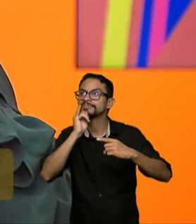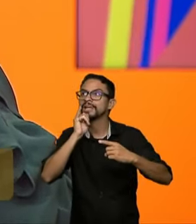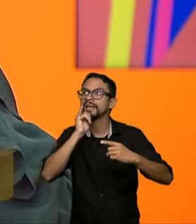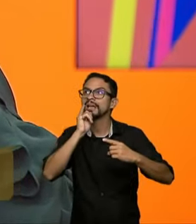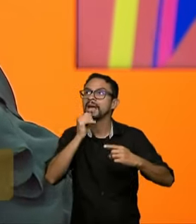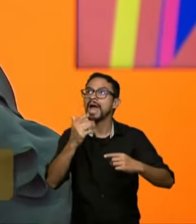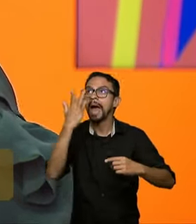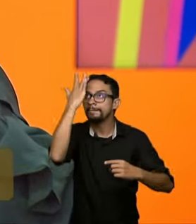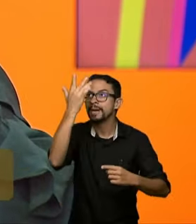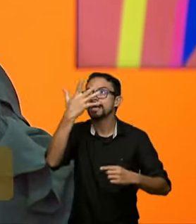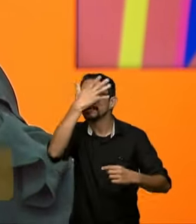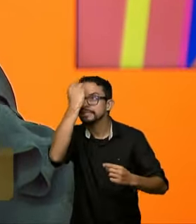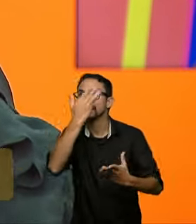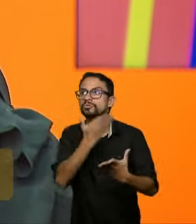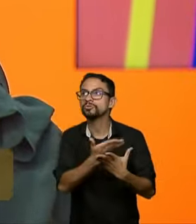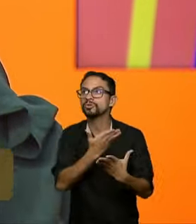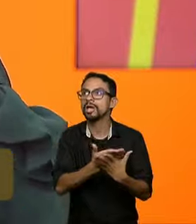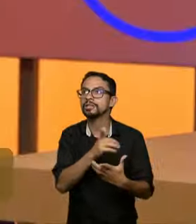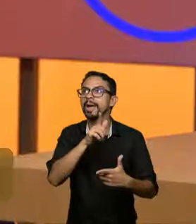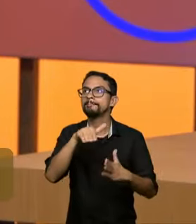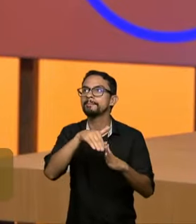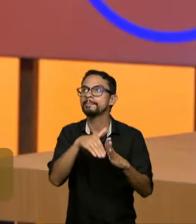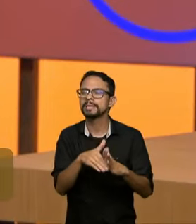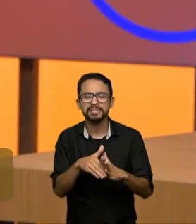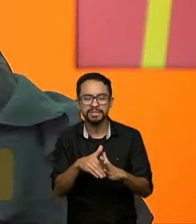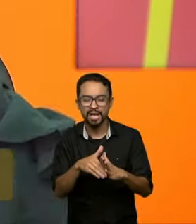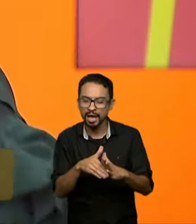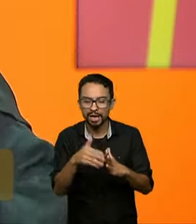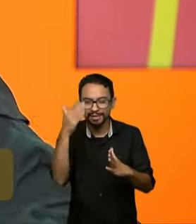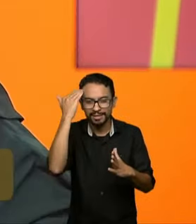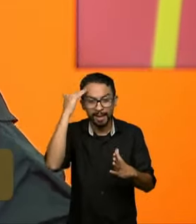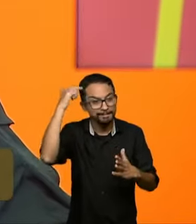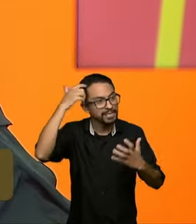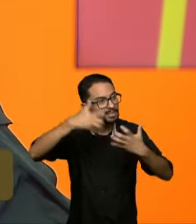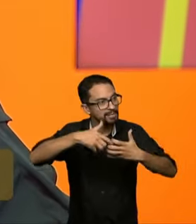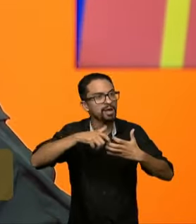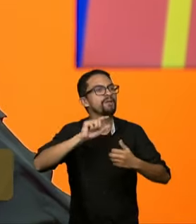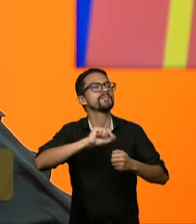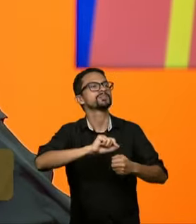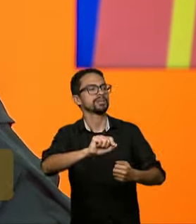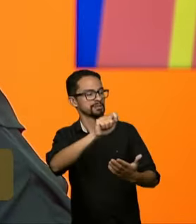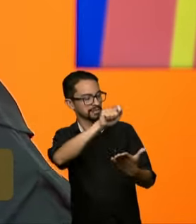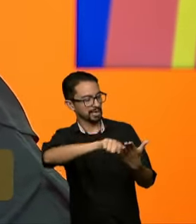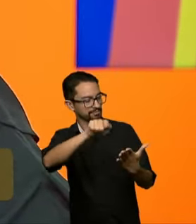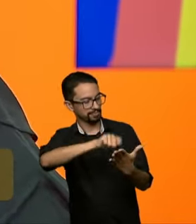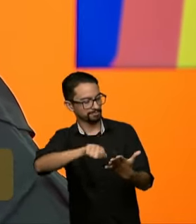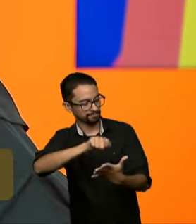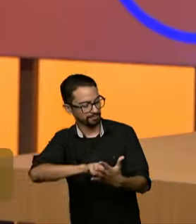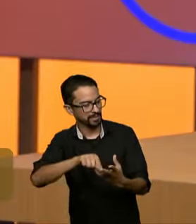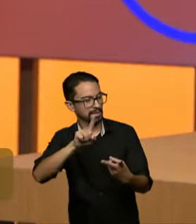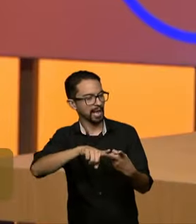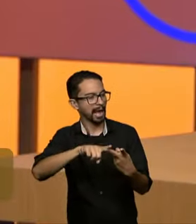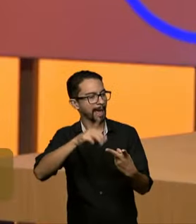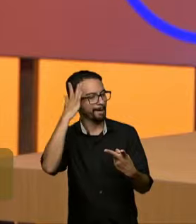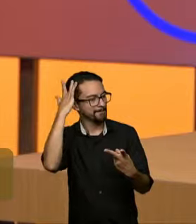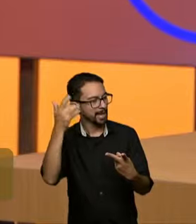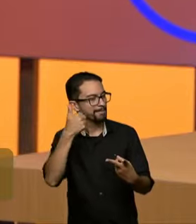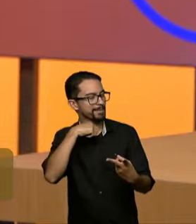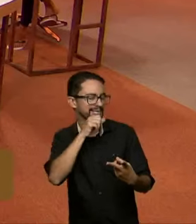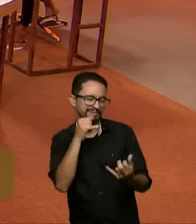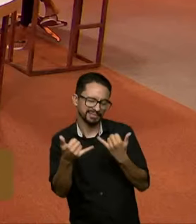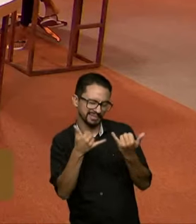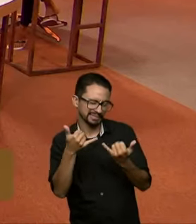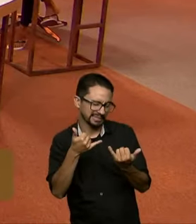de amanhã estudar o programa. Ao invés de eu ficar pensando, eu anoto ali. Ligar para minha mãe. Gente, meu bloco virou os